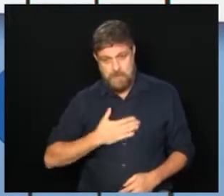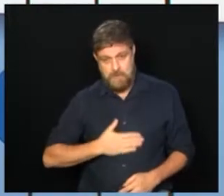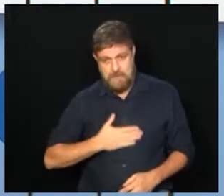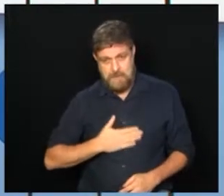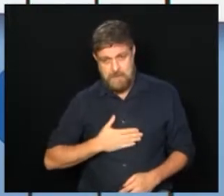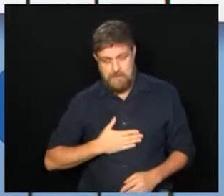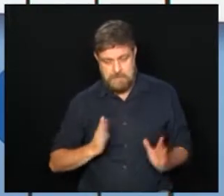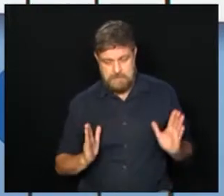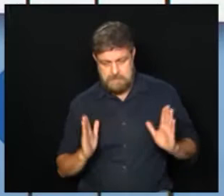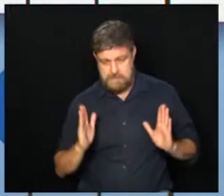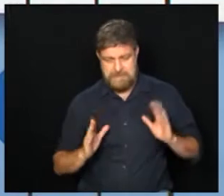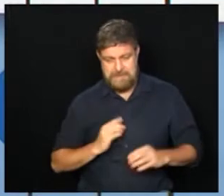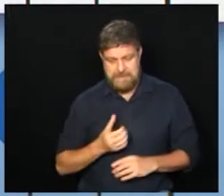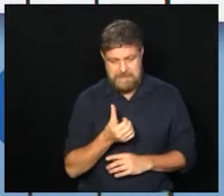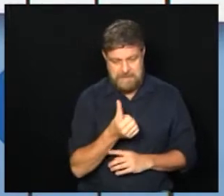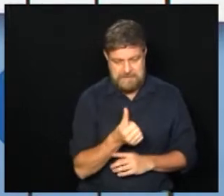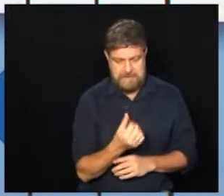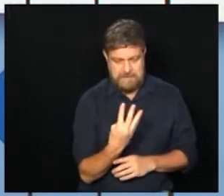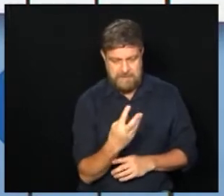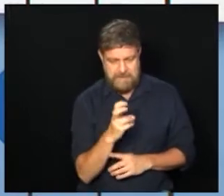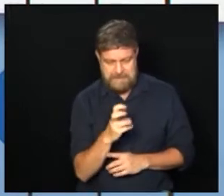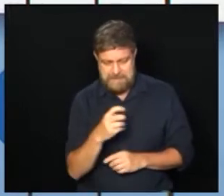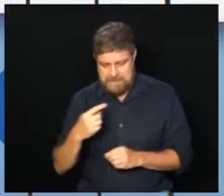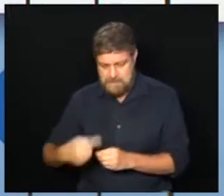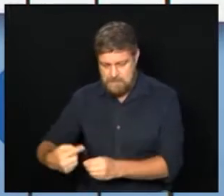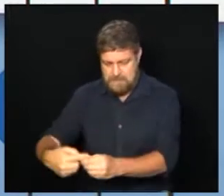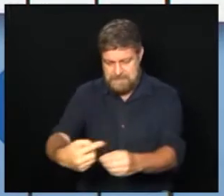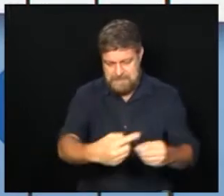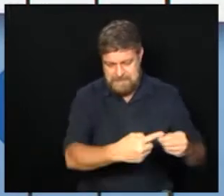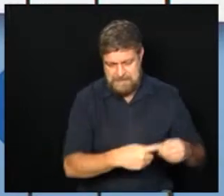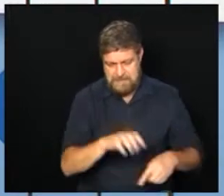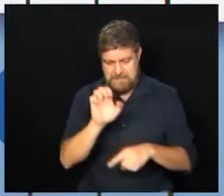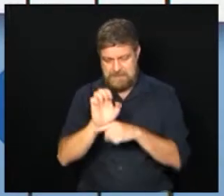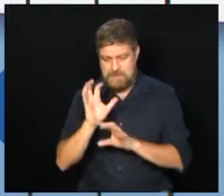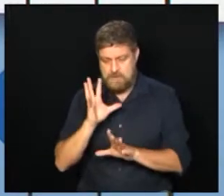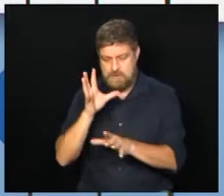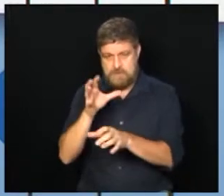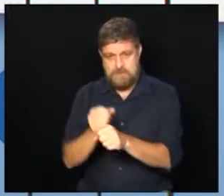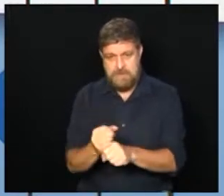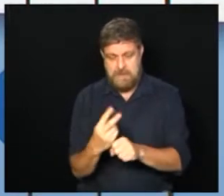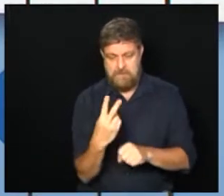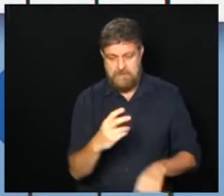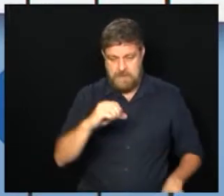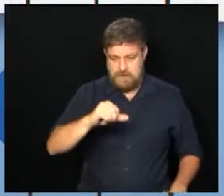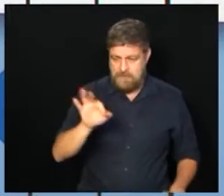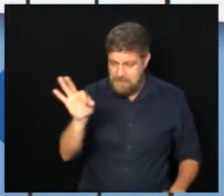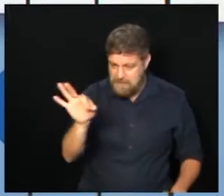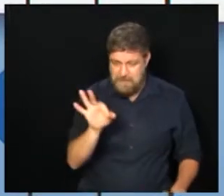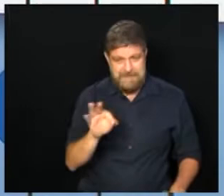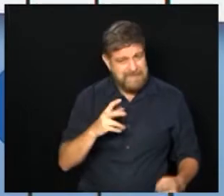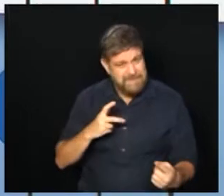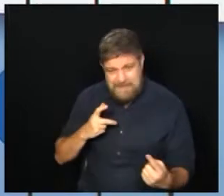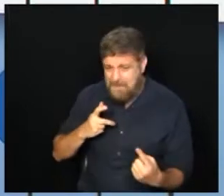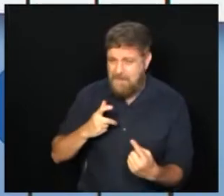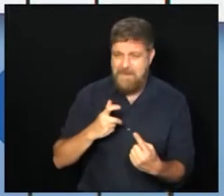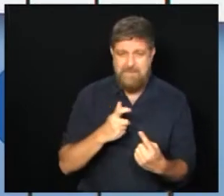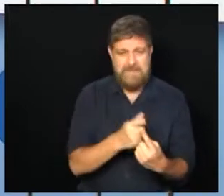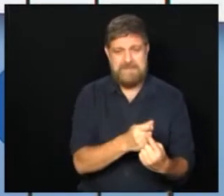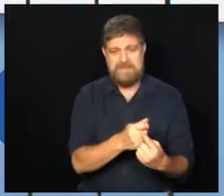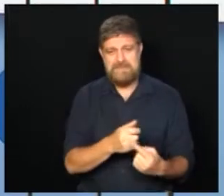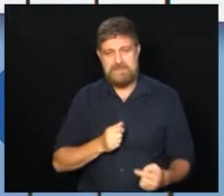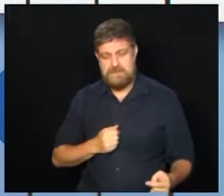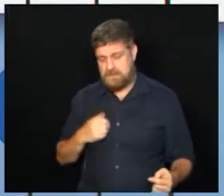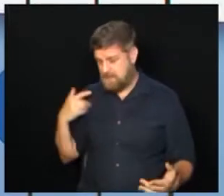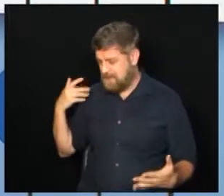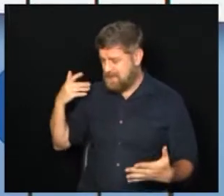as 645 cidades do estado aplicaram 29% do total de vacinas administradas